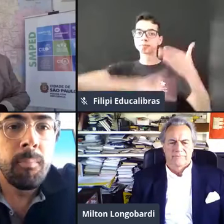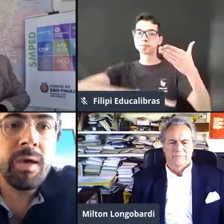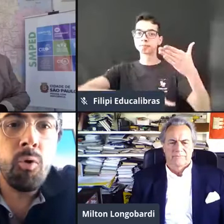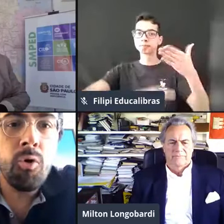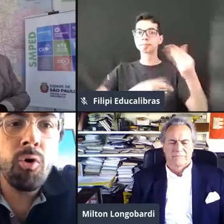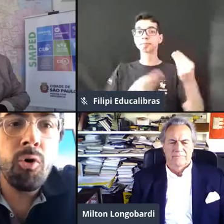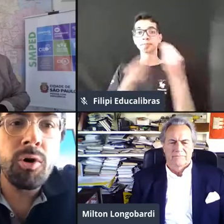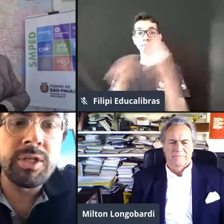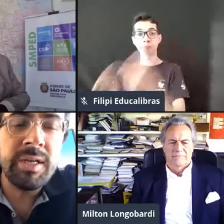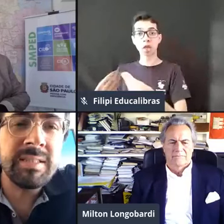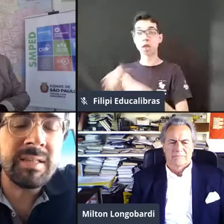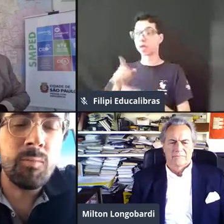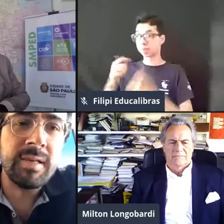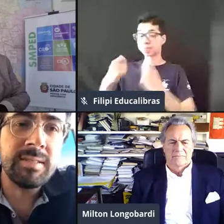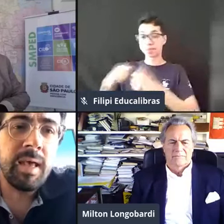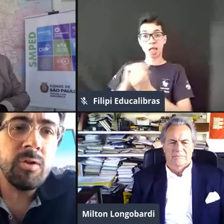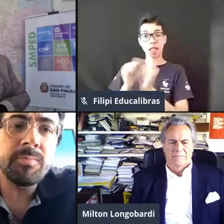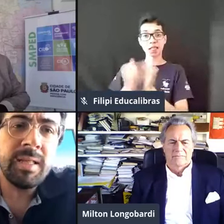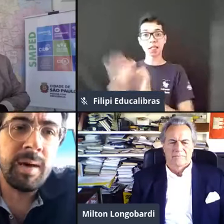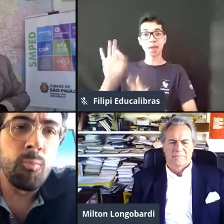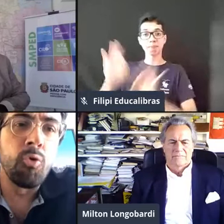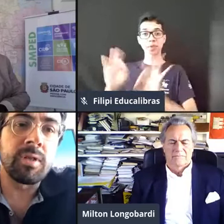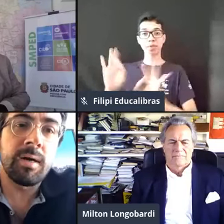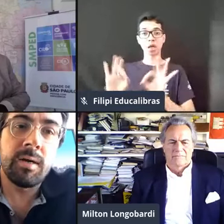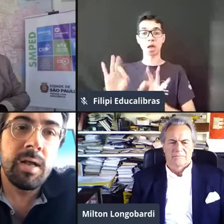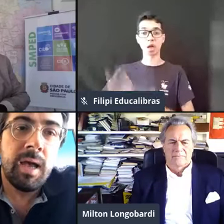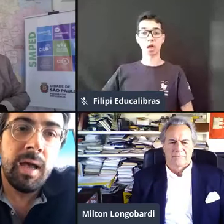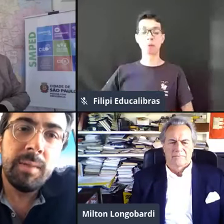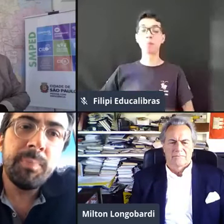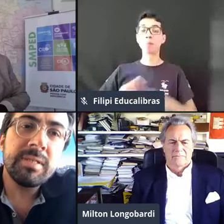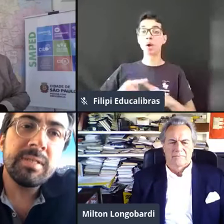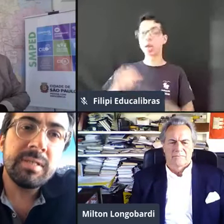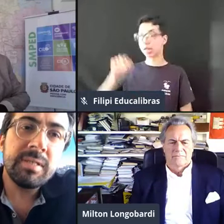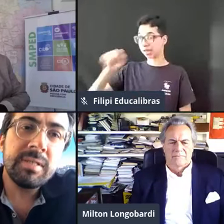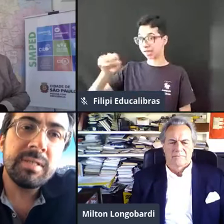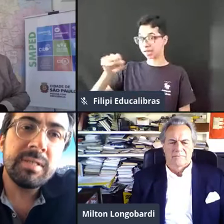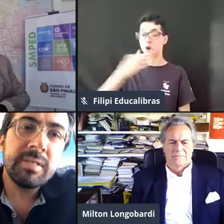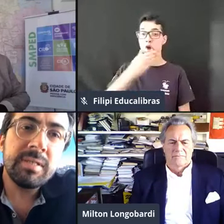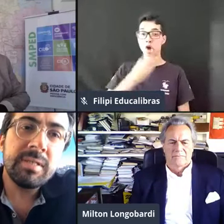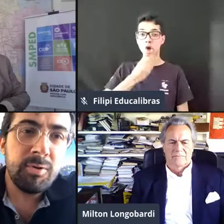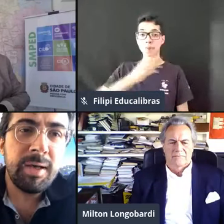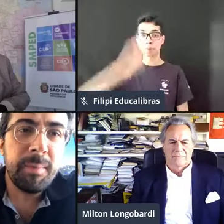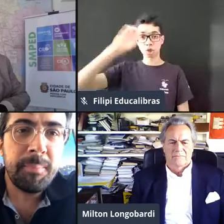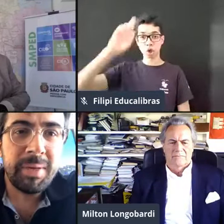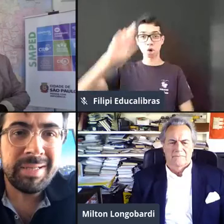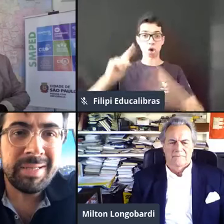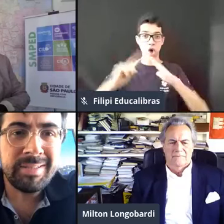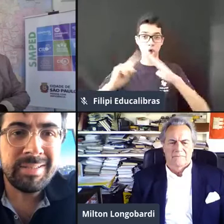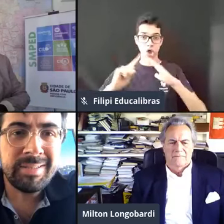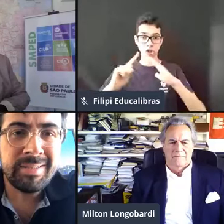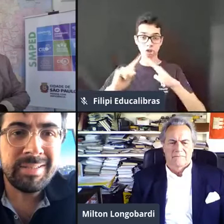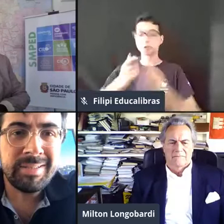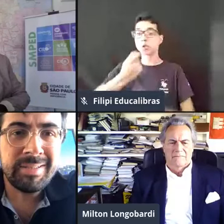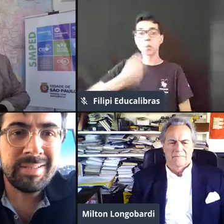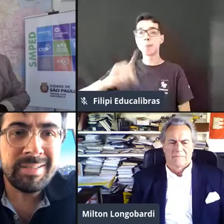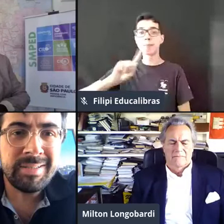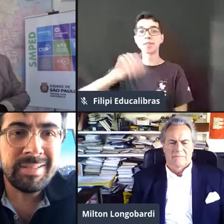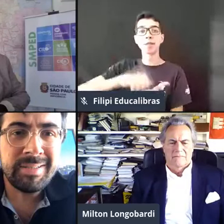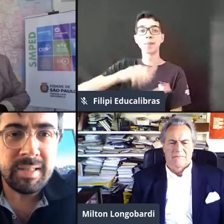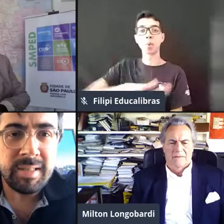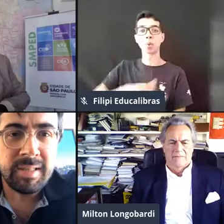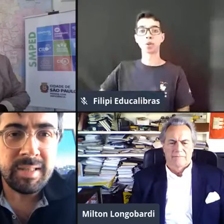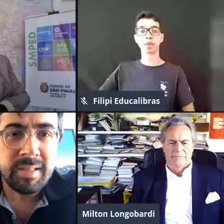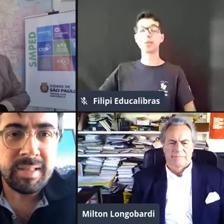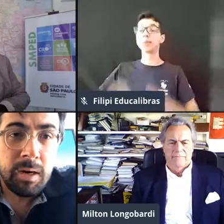o lojista, muitas vezes, ele não precisa da multa. Ele precisa da educação e da persistência. Principalmente